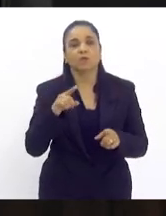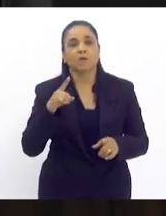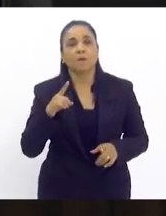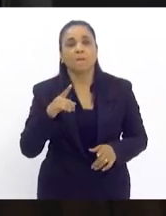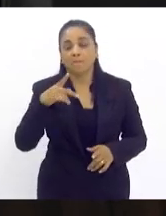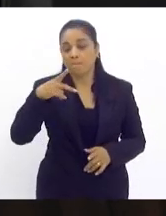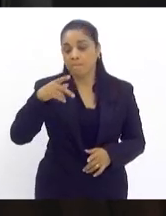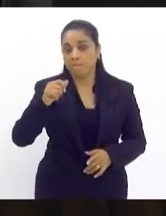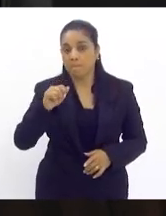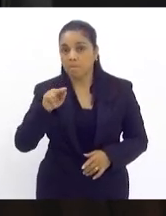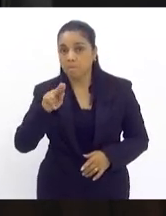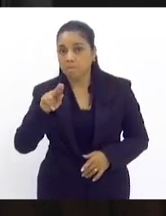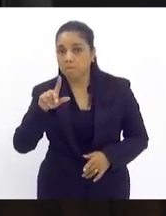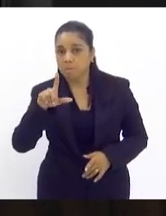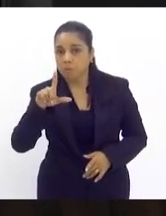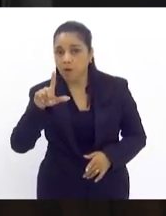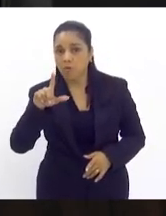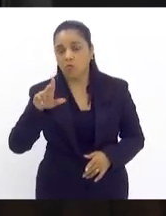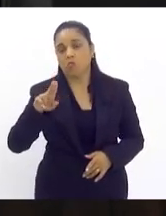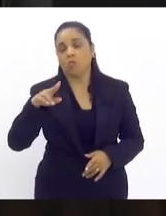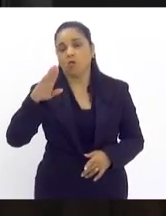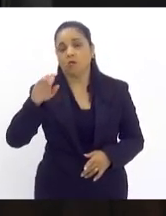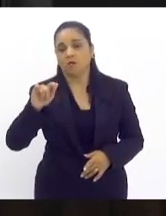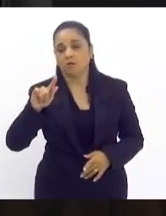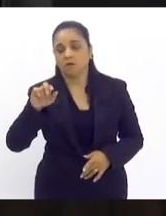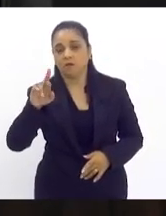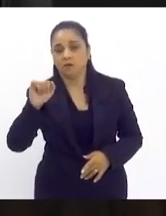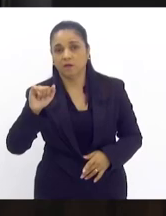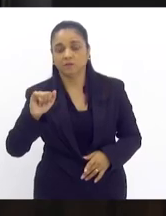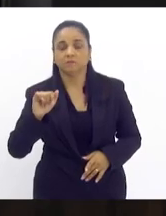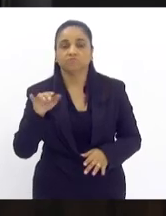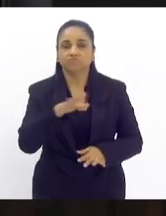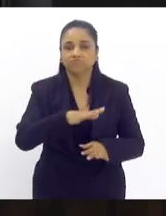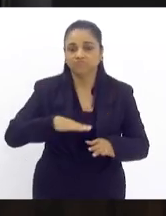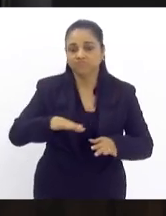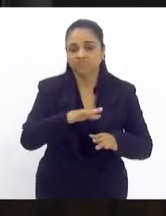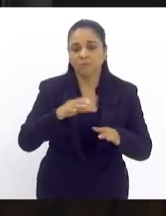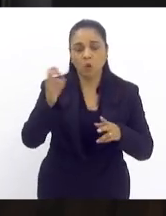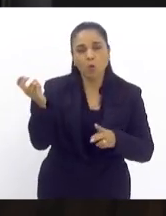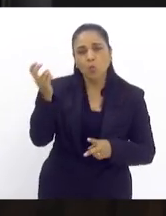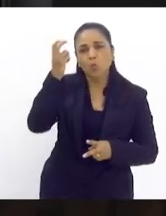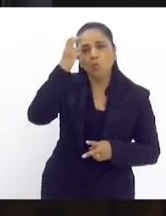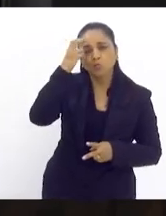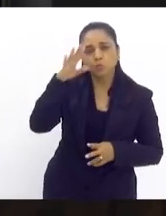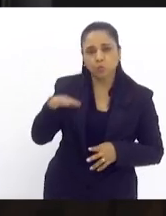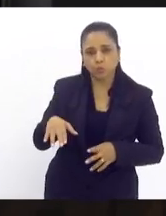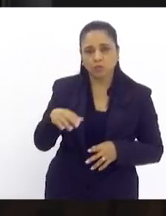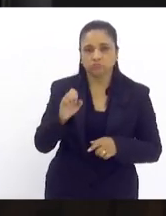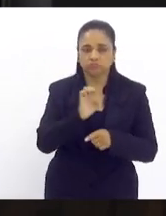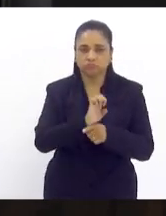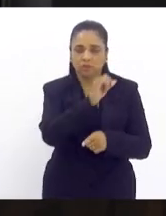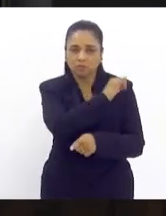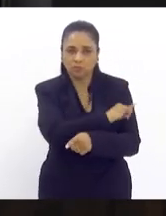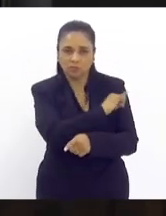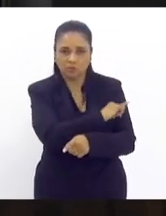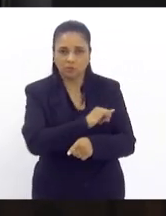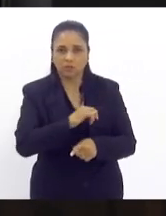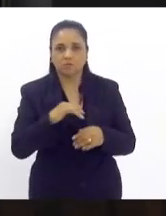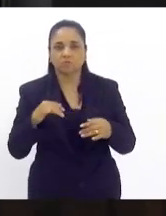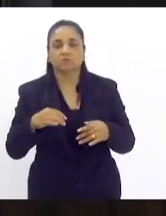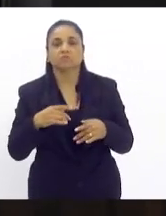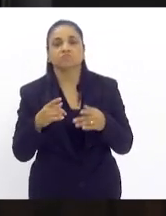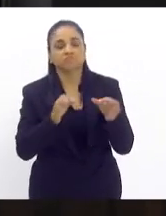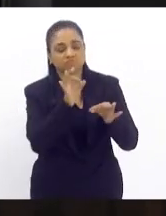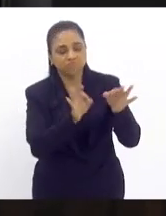Grande, a terra de Mané Garrincha, patrimônio cultural e material do Estado do Rio de Janeiro. Pareceres das comissões